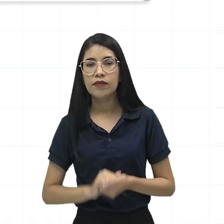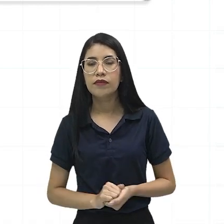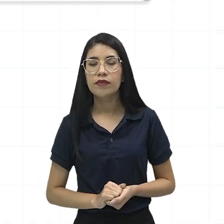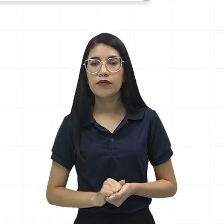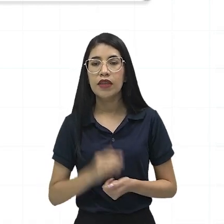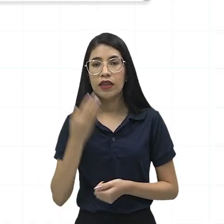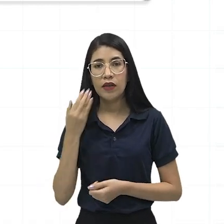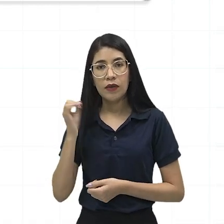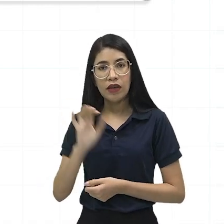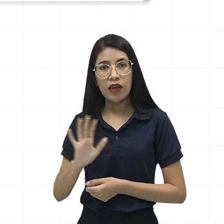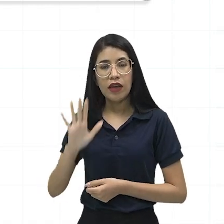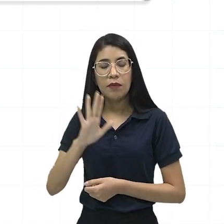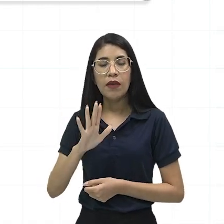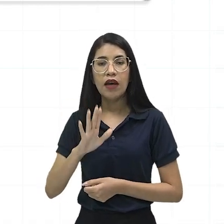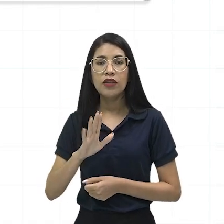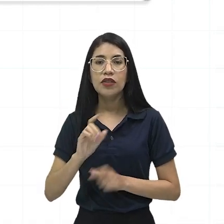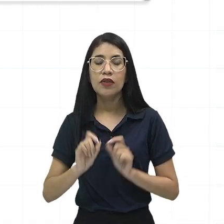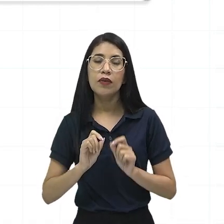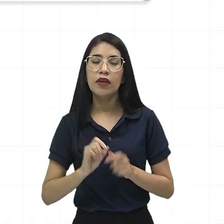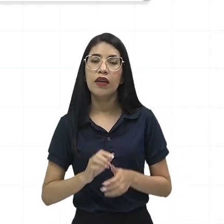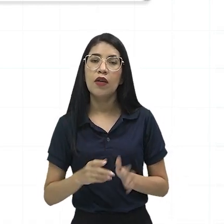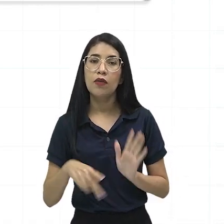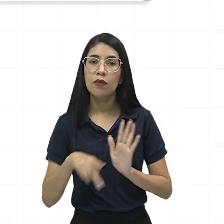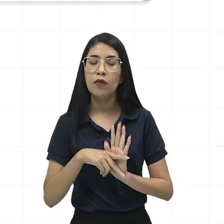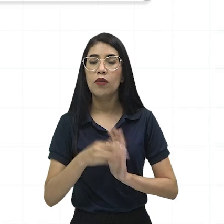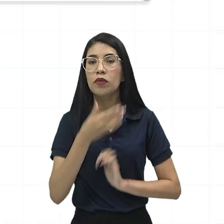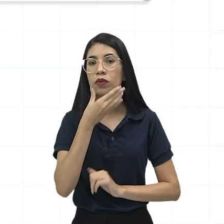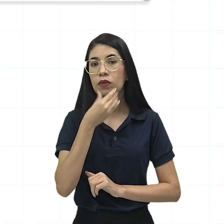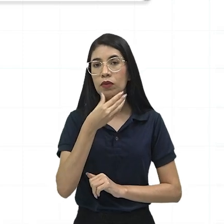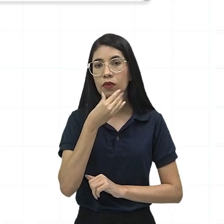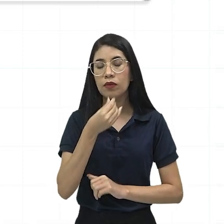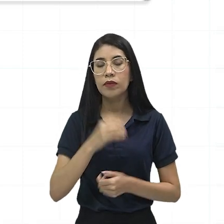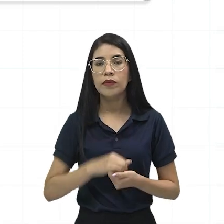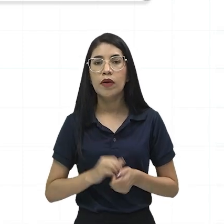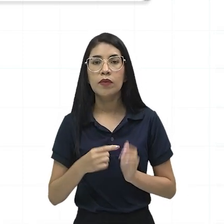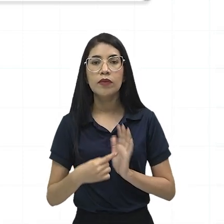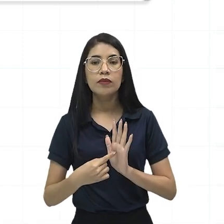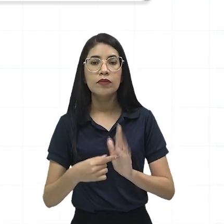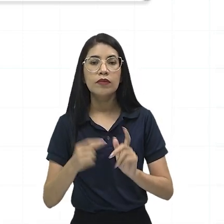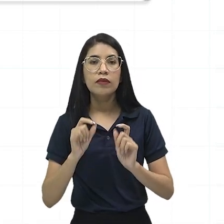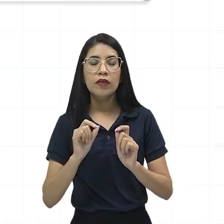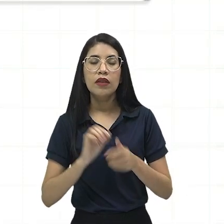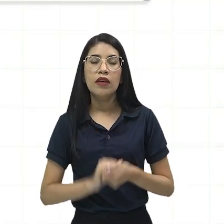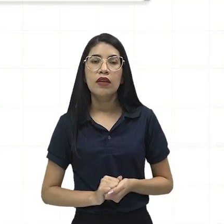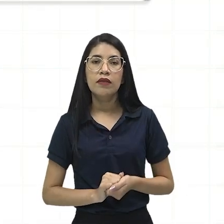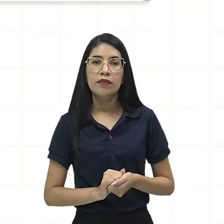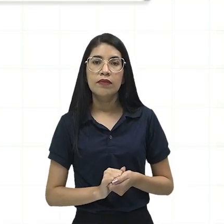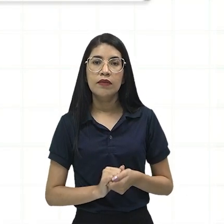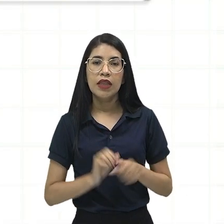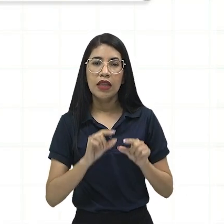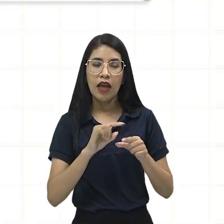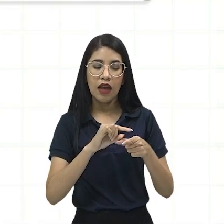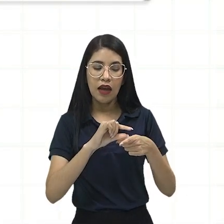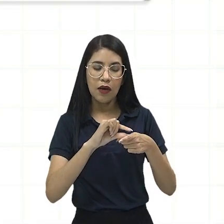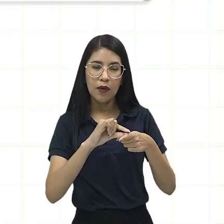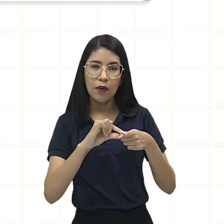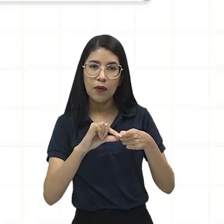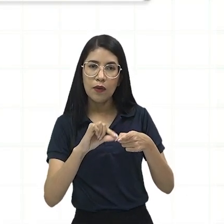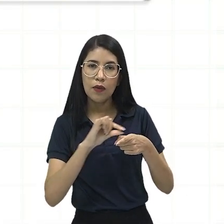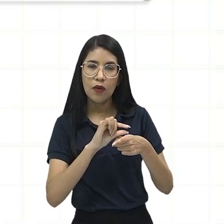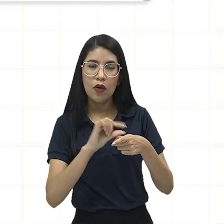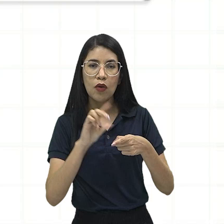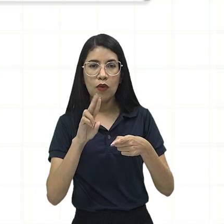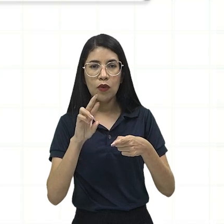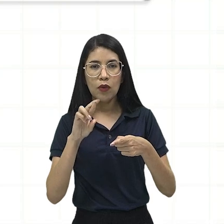a imagem do aparelho reprodutor masculino, apontando aí na parte da uretra, né, bem na pontinha